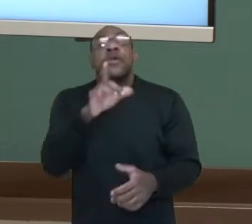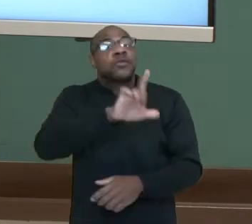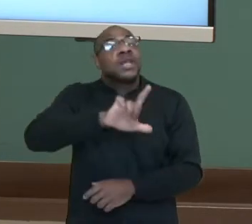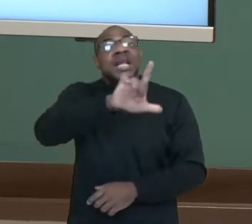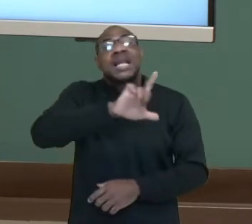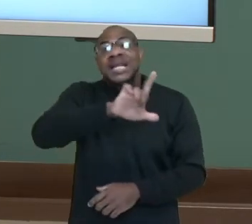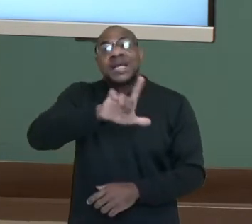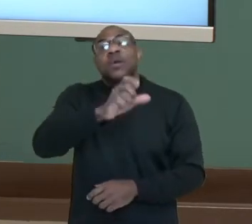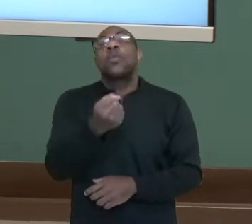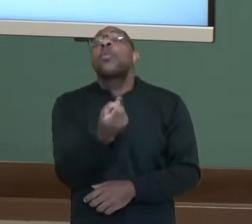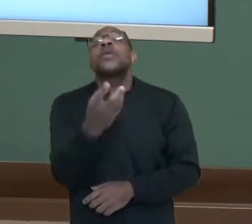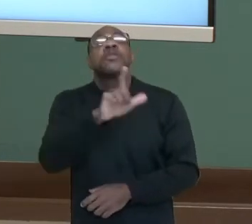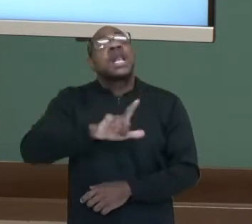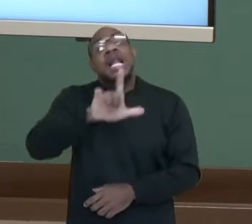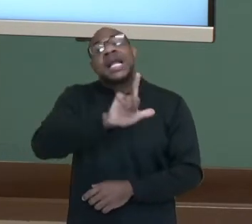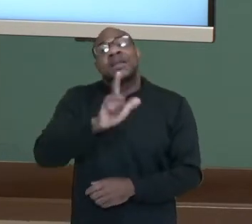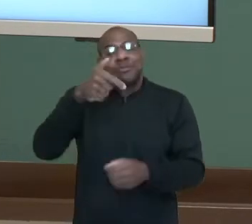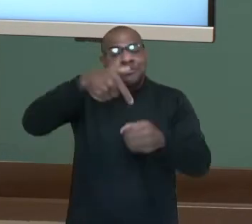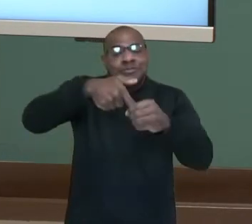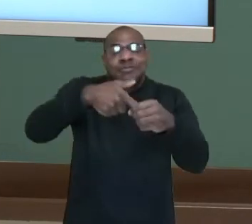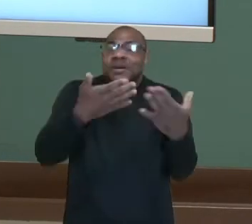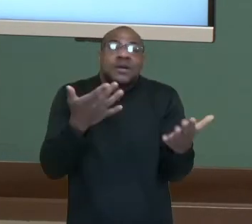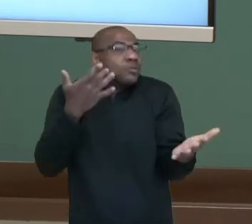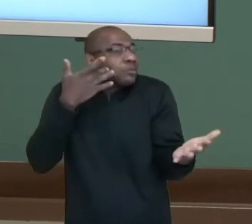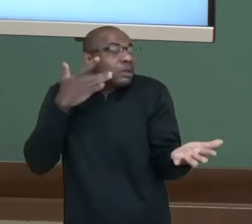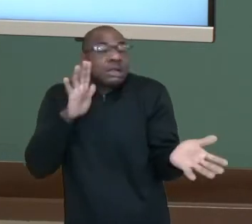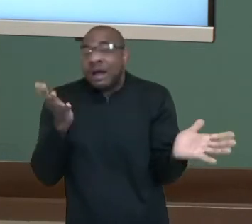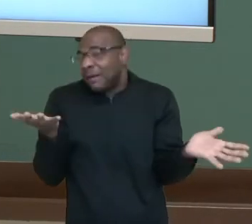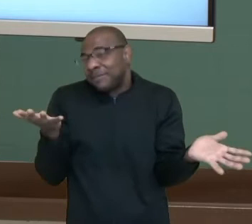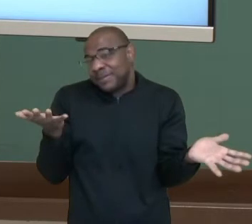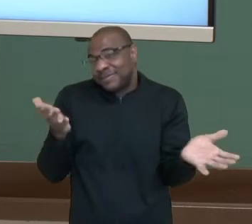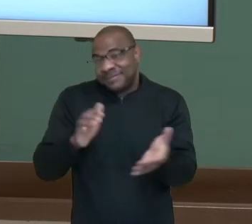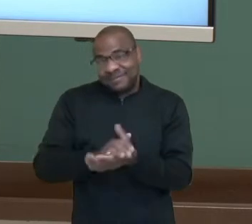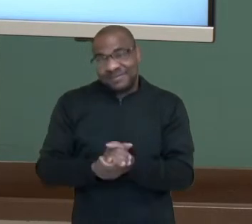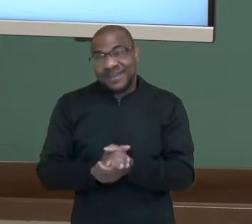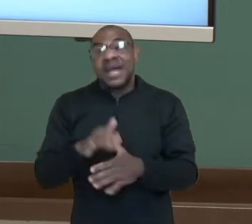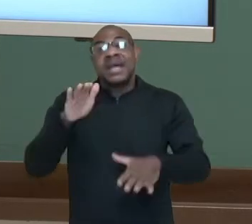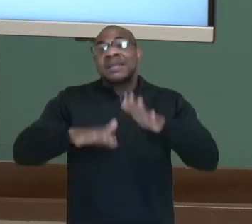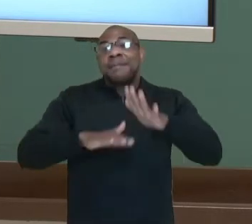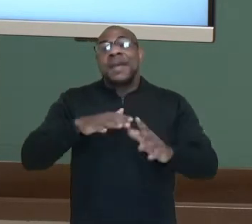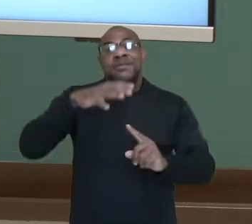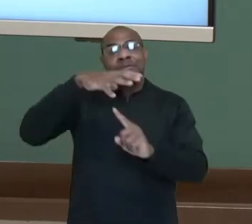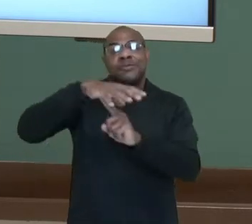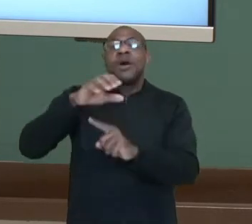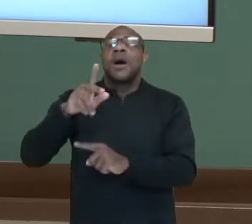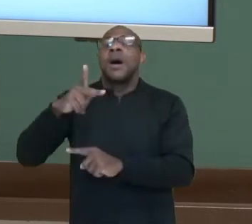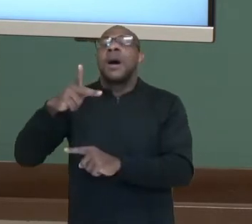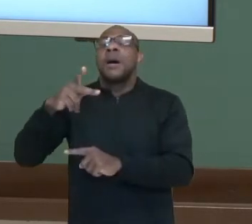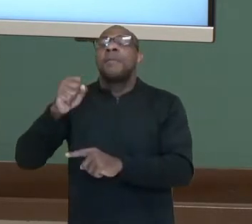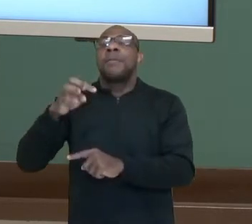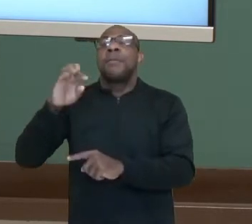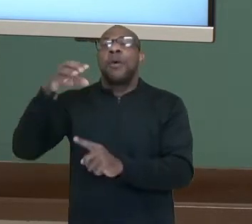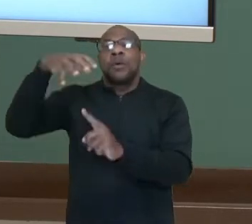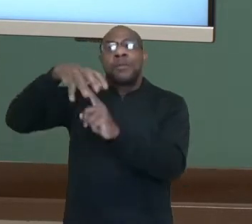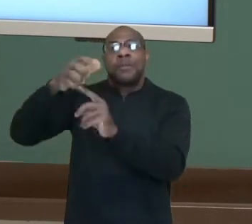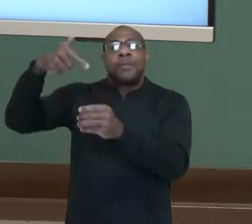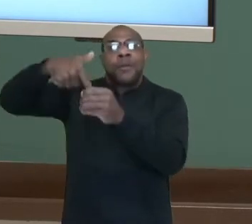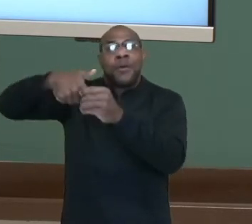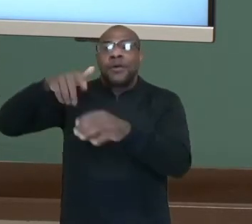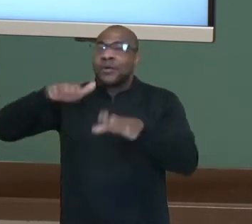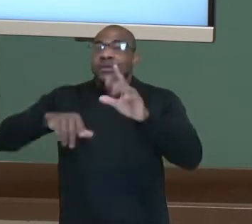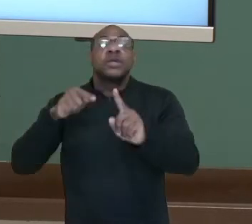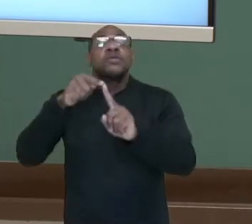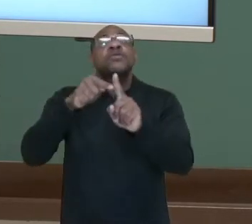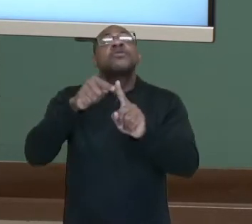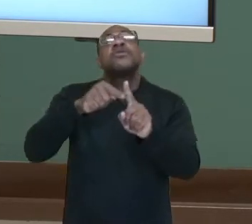da quantidade de litros, eu não sei qual combustível está sendo abastecido, então vai depender da quantidade, do tipo de combustível